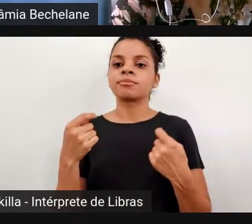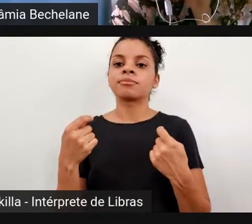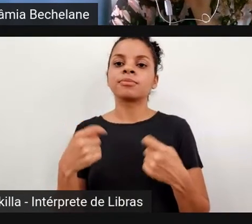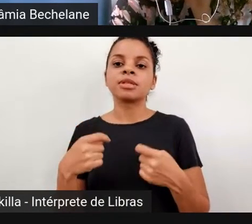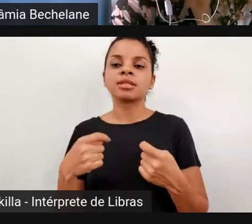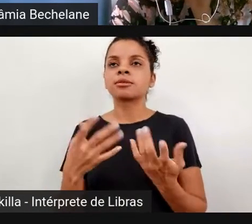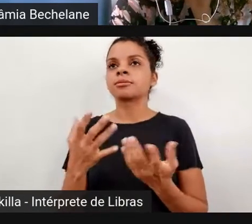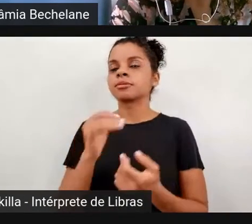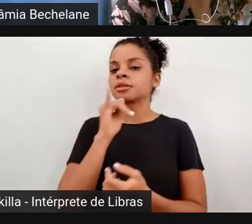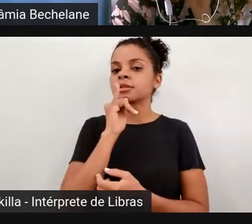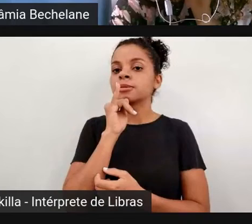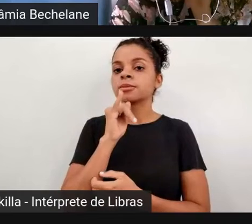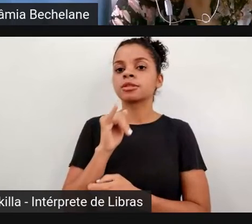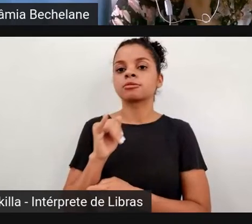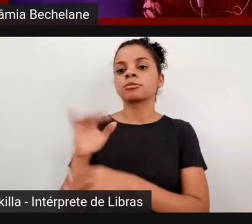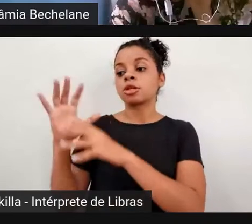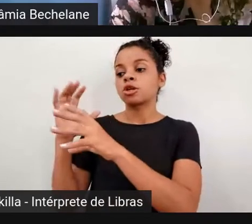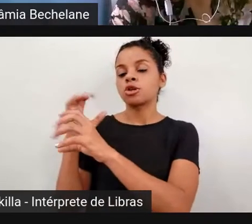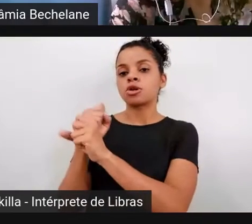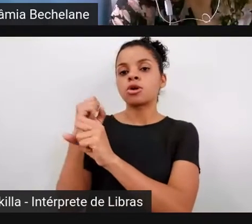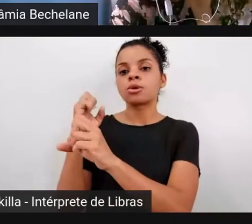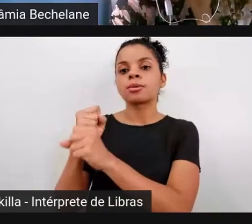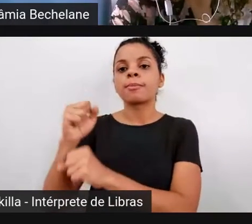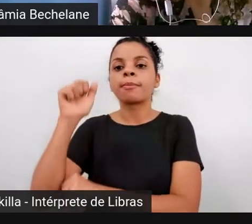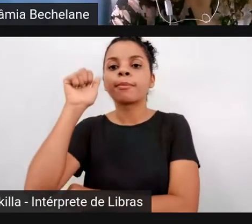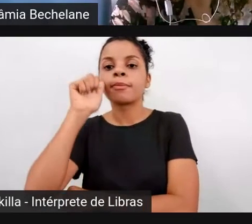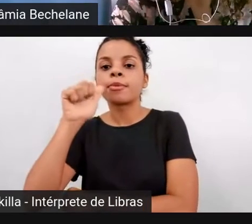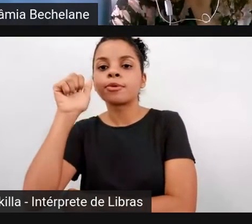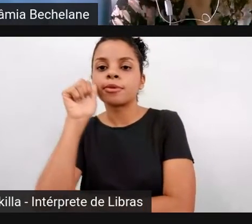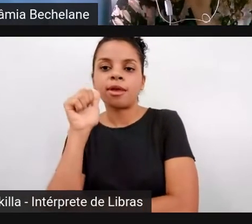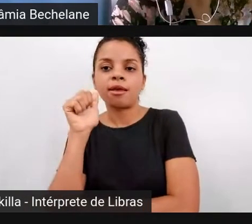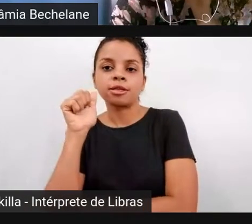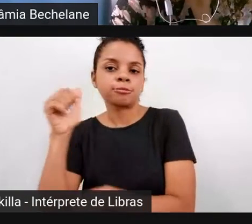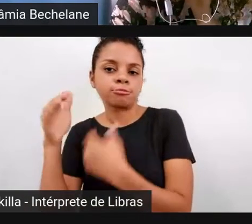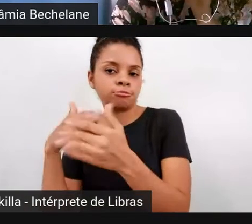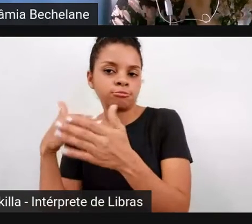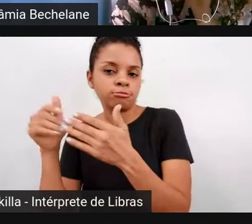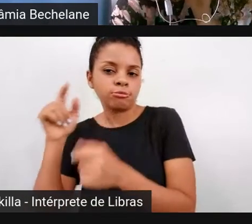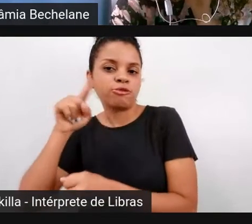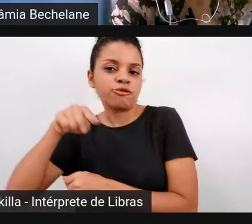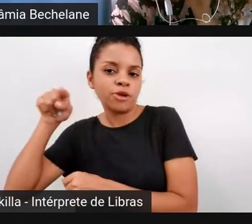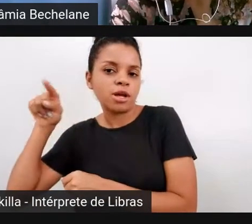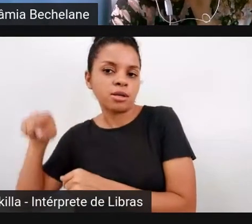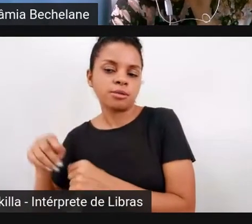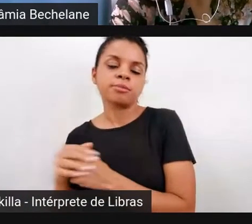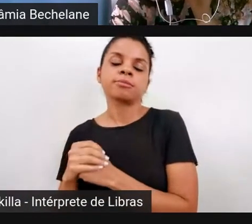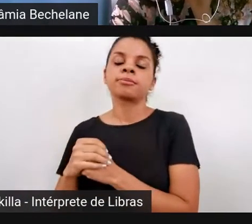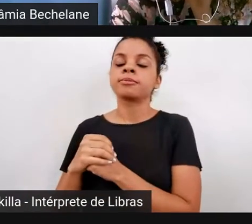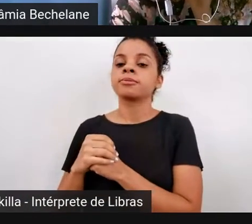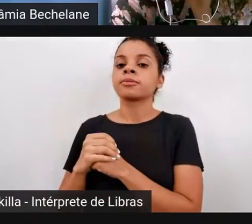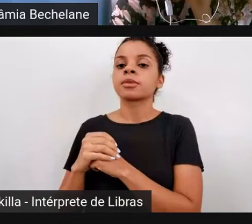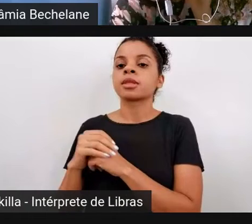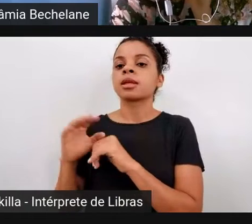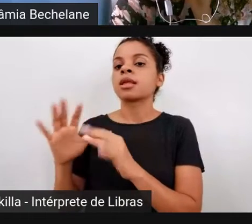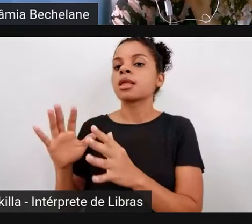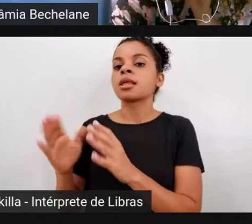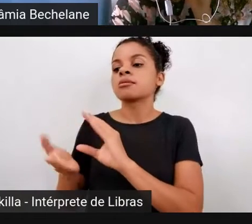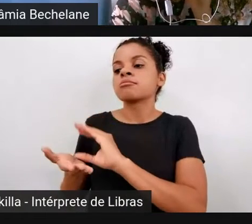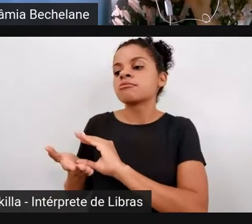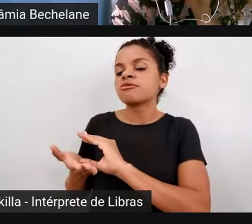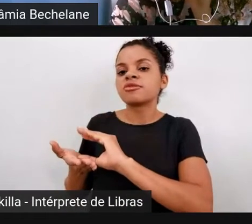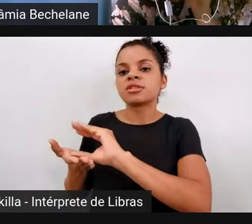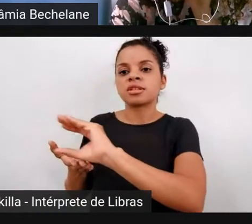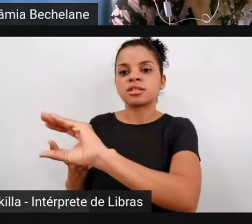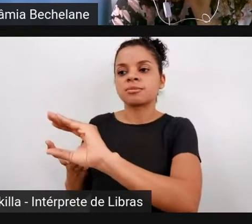X% de quantidade de candidatura feminina, e eu falo X porque já variou de acordo com o tempo, não necessariamente o financiamento tinha que ser